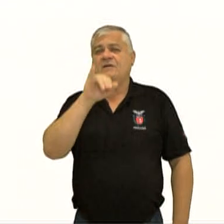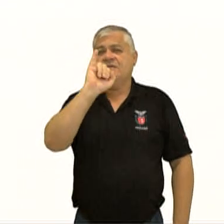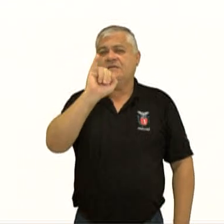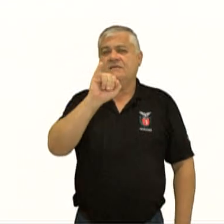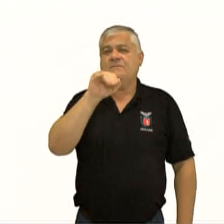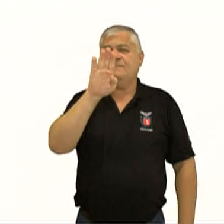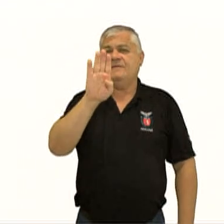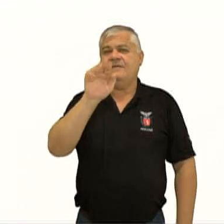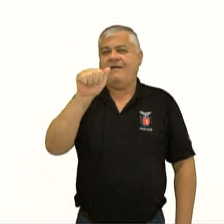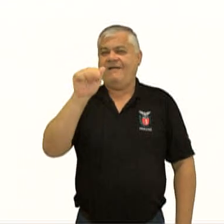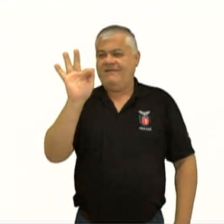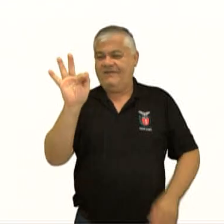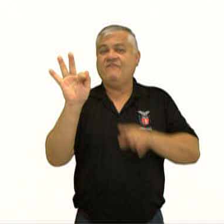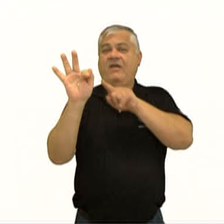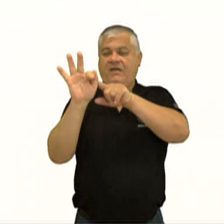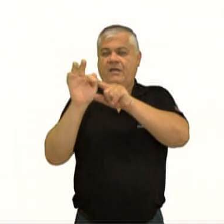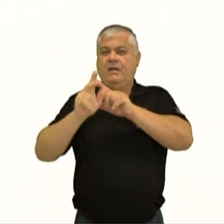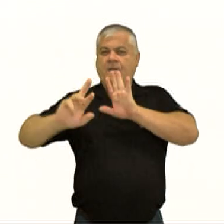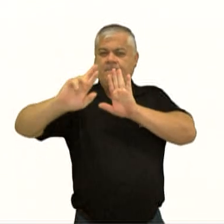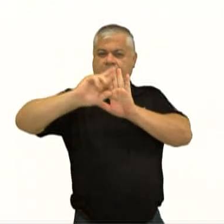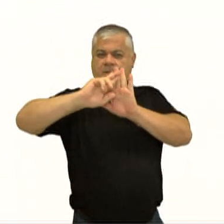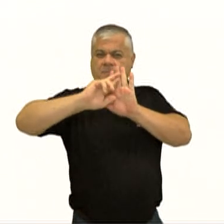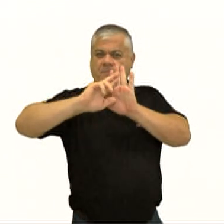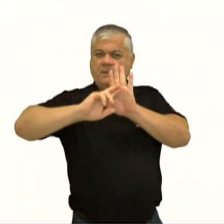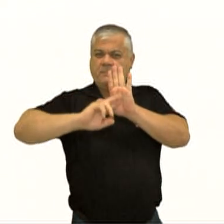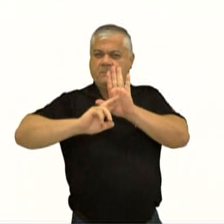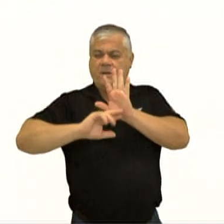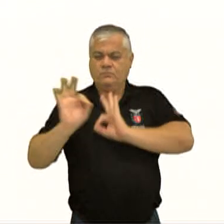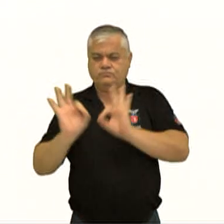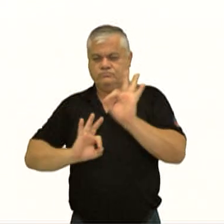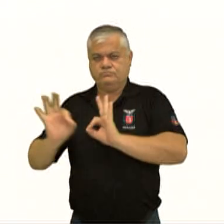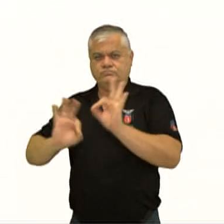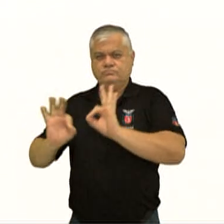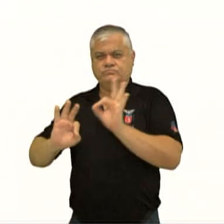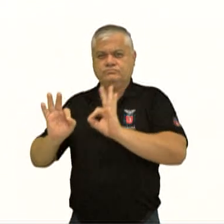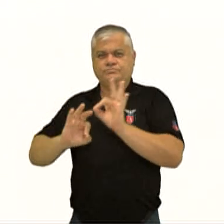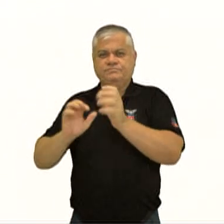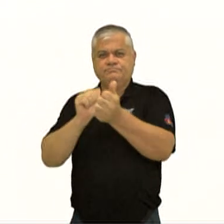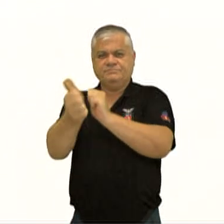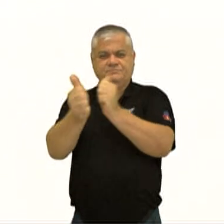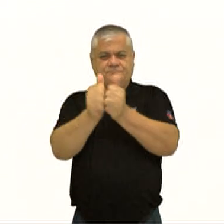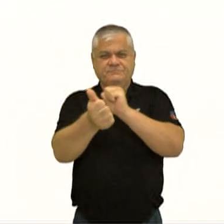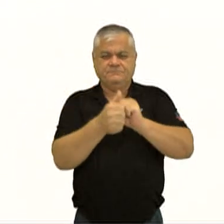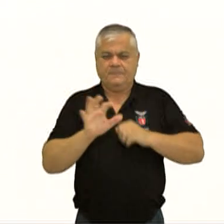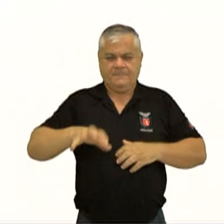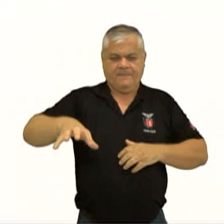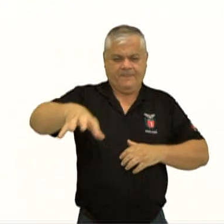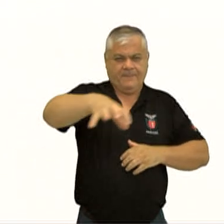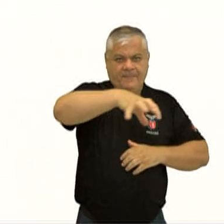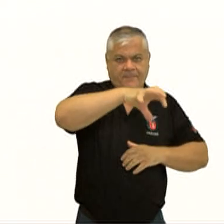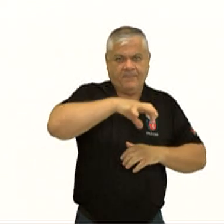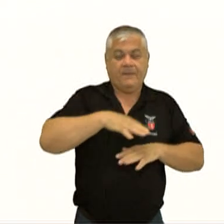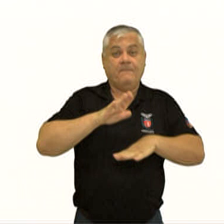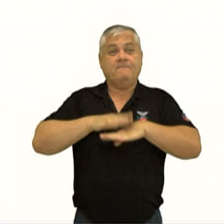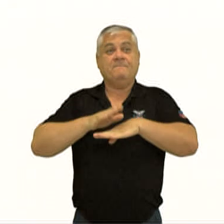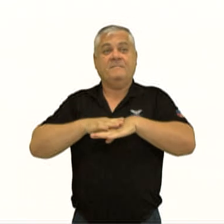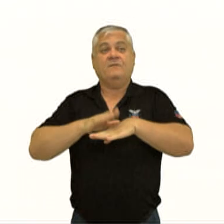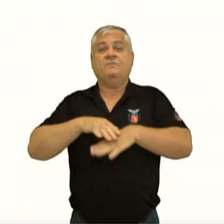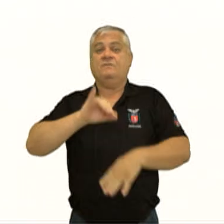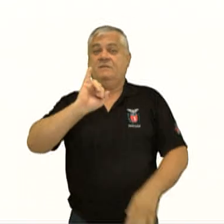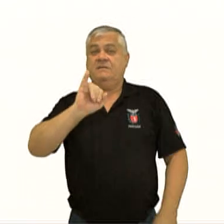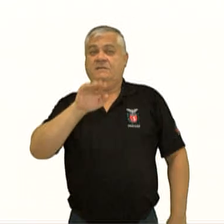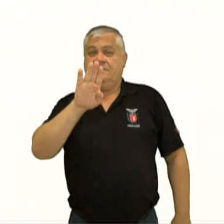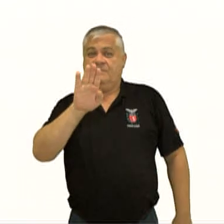instituição que regulamenta as regras de beisebol e organiza os eventos esportivos de grande porte. Então, quem organiza, né,